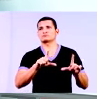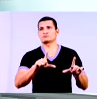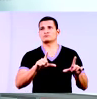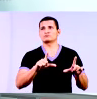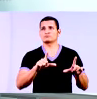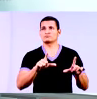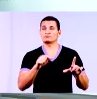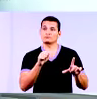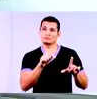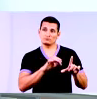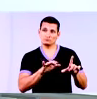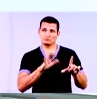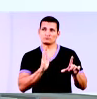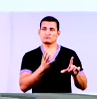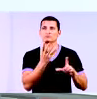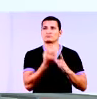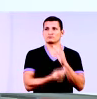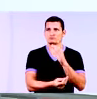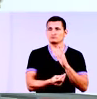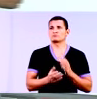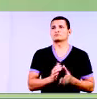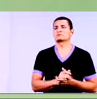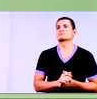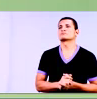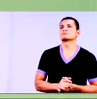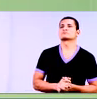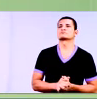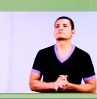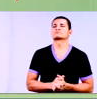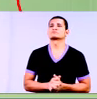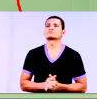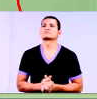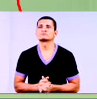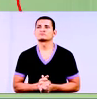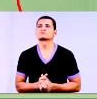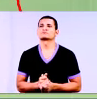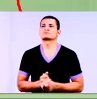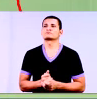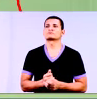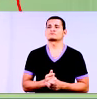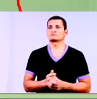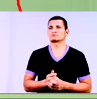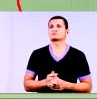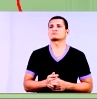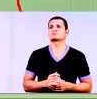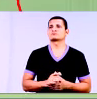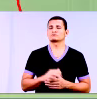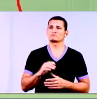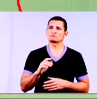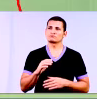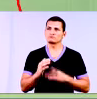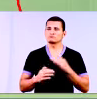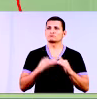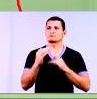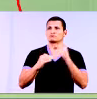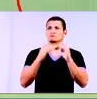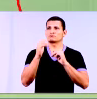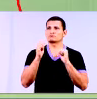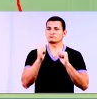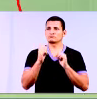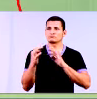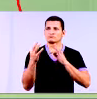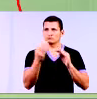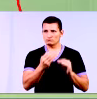que esse teclado já sumiu. Então, isso aqui que a gente comentou, a tendência é que tudo já evolua para ser dispositivos de